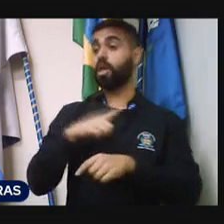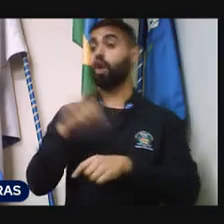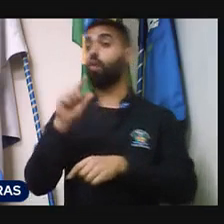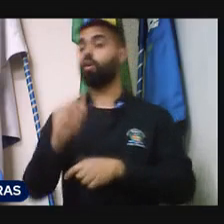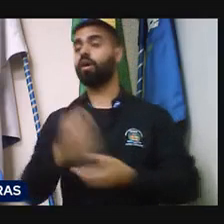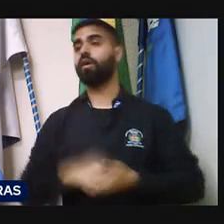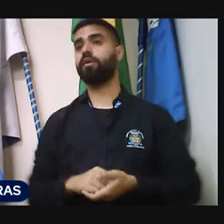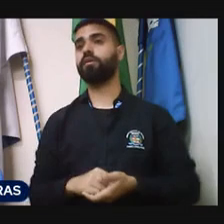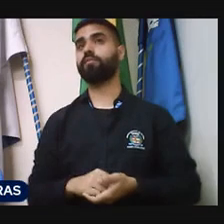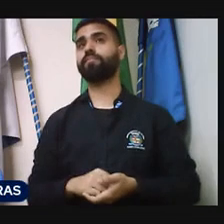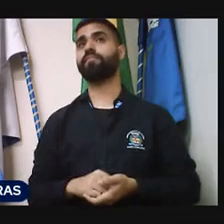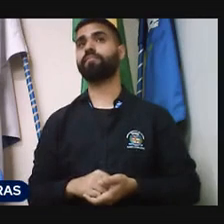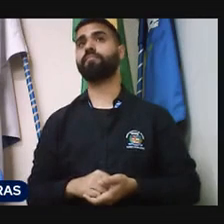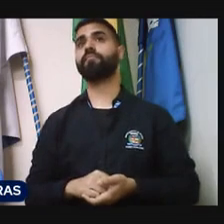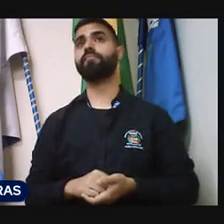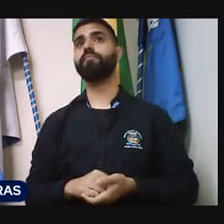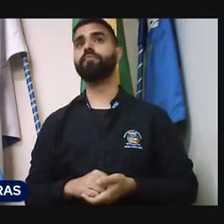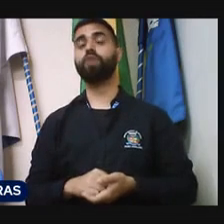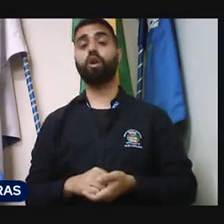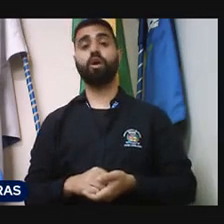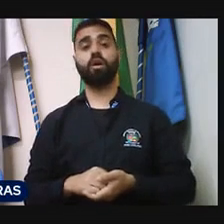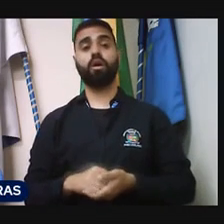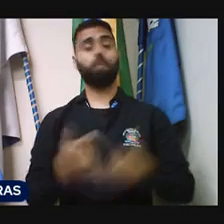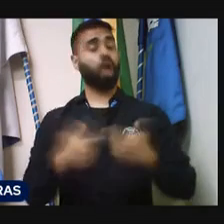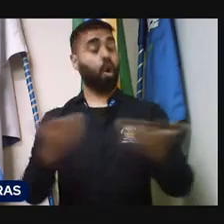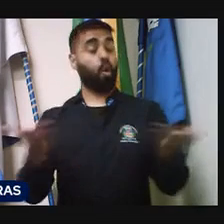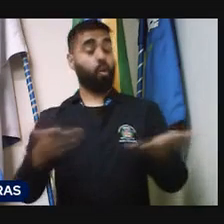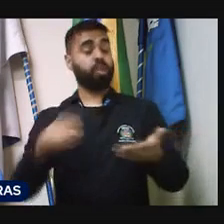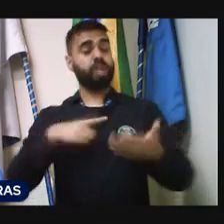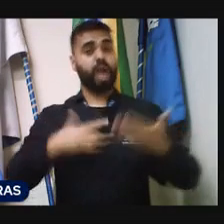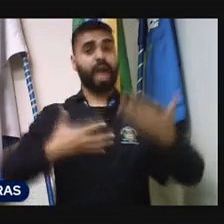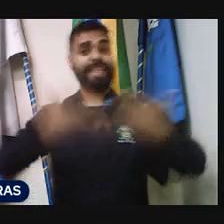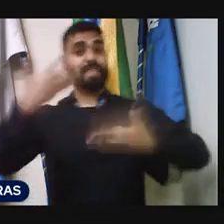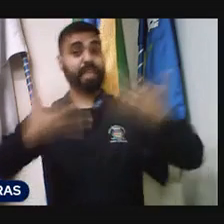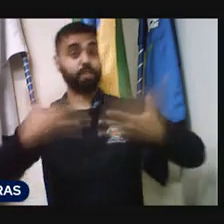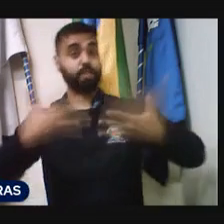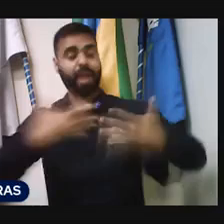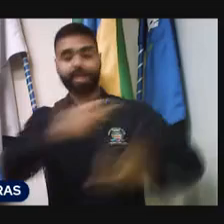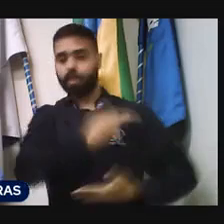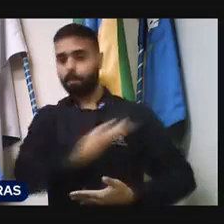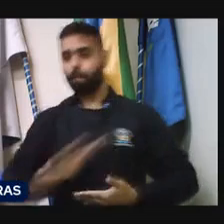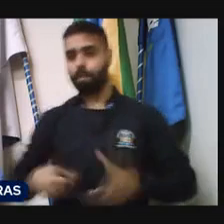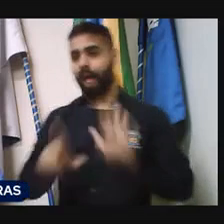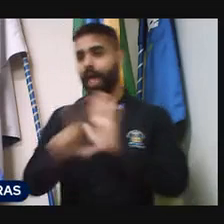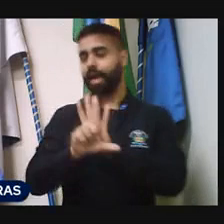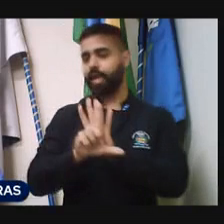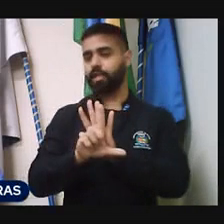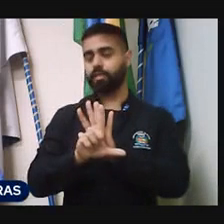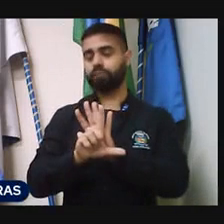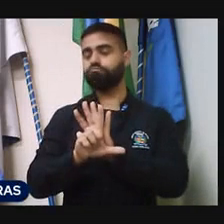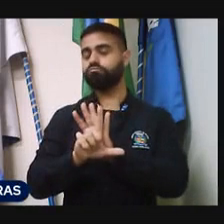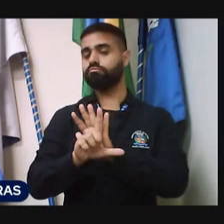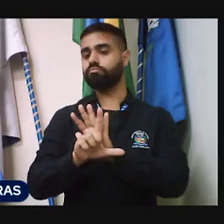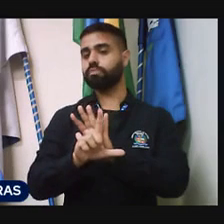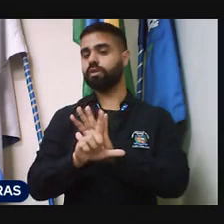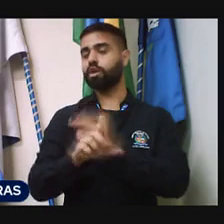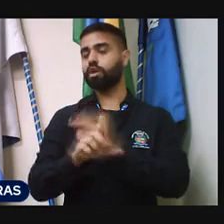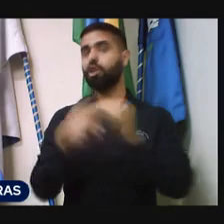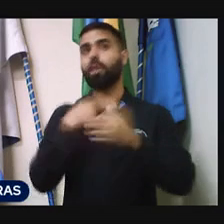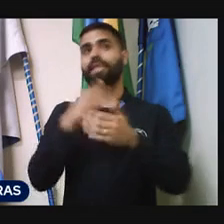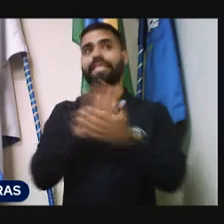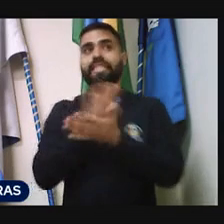porque hoje tem a transparência é pública existe com a lei Detran e ativa e passiva